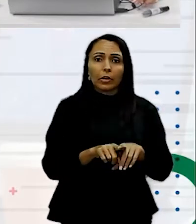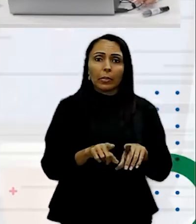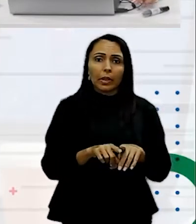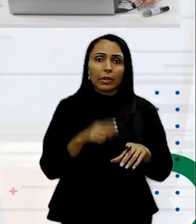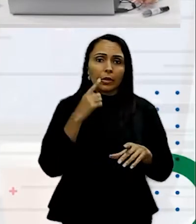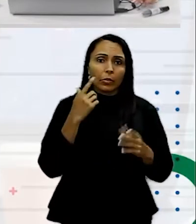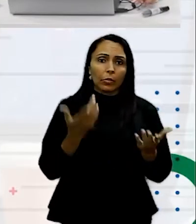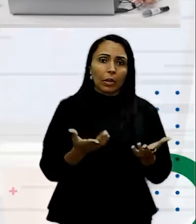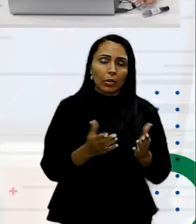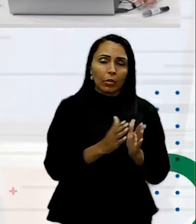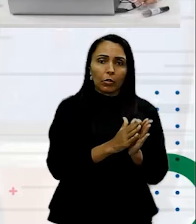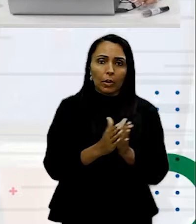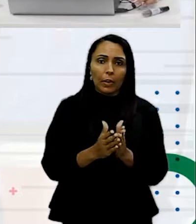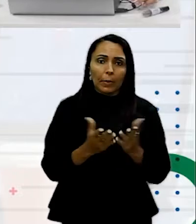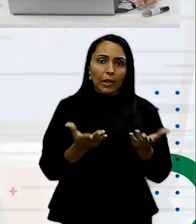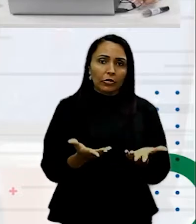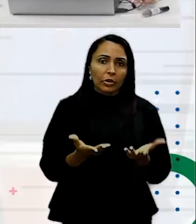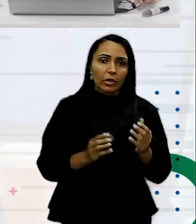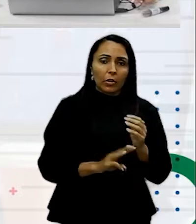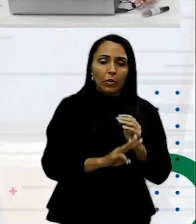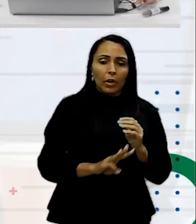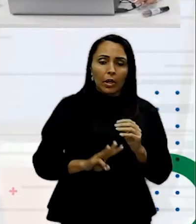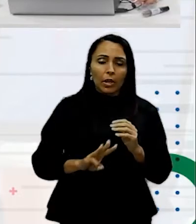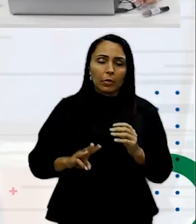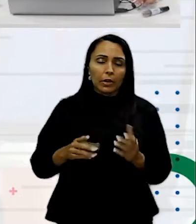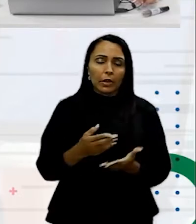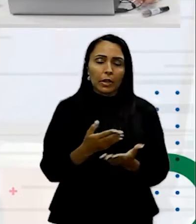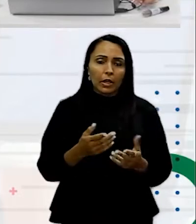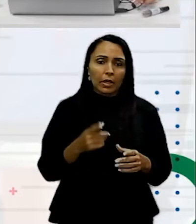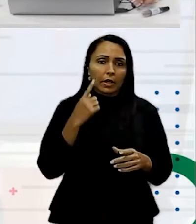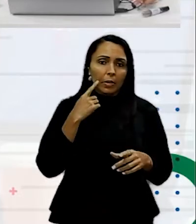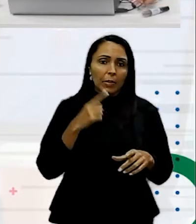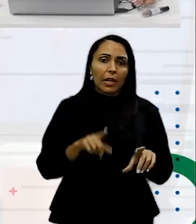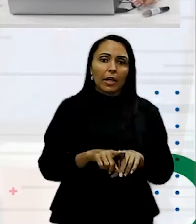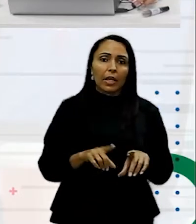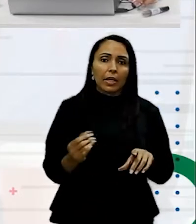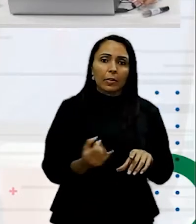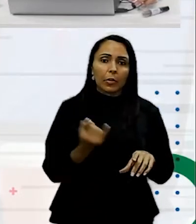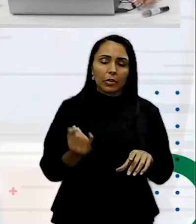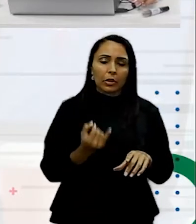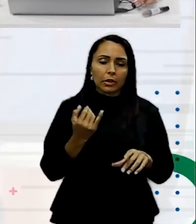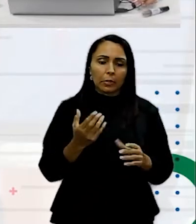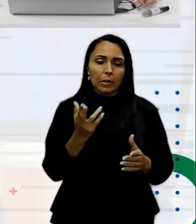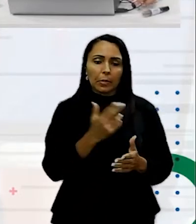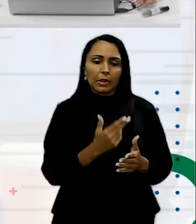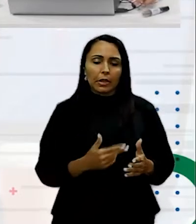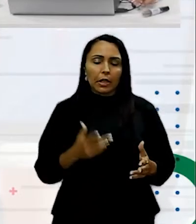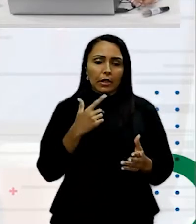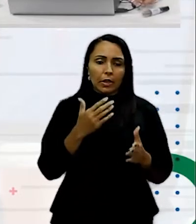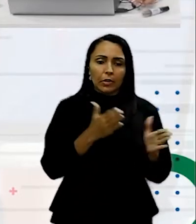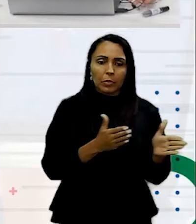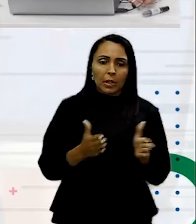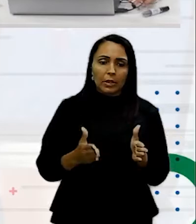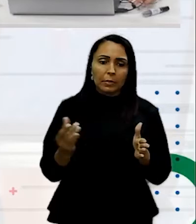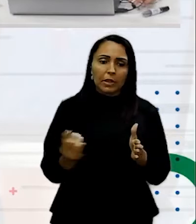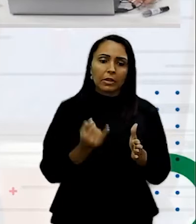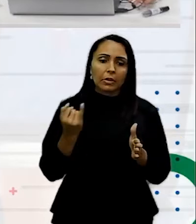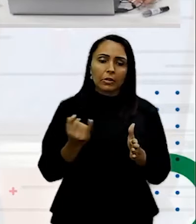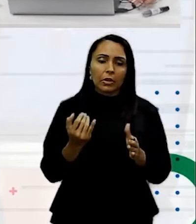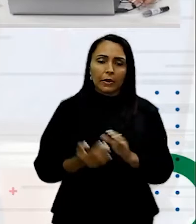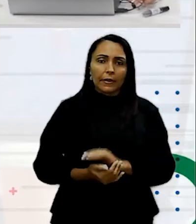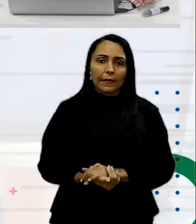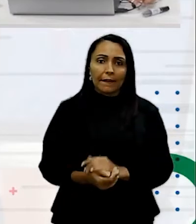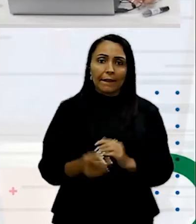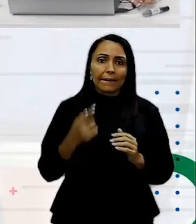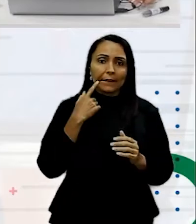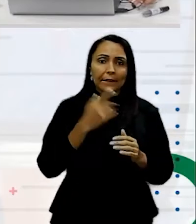web ou uma tela de aplicativo. O Rabisco Frame é necessário para mapear as partes essenciais de uma interface. Ele ajuda todos